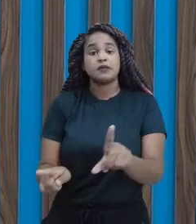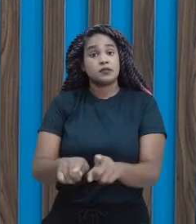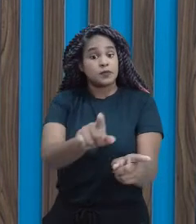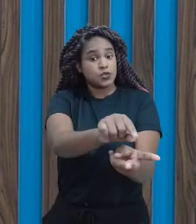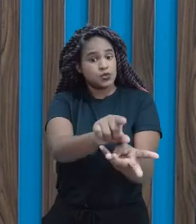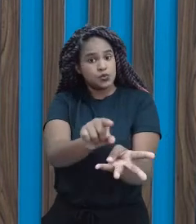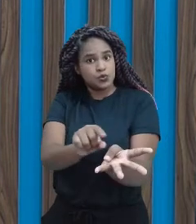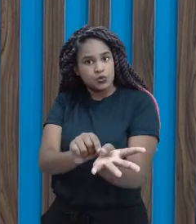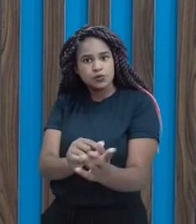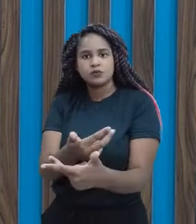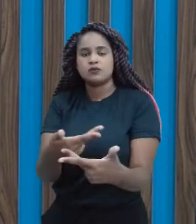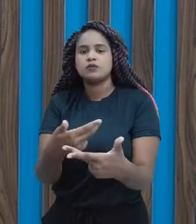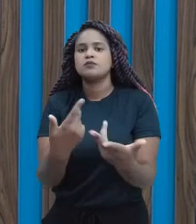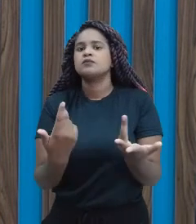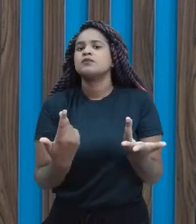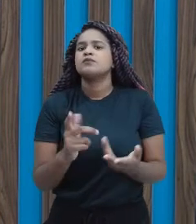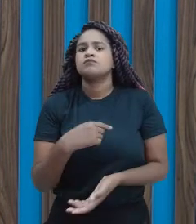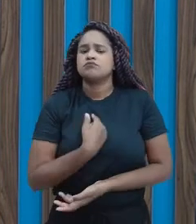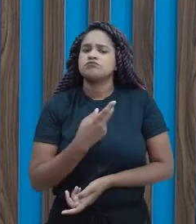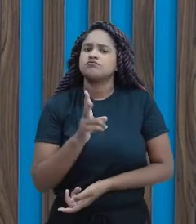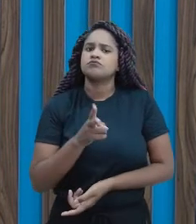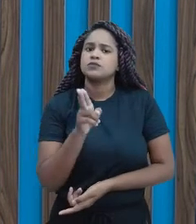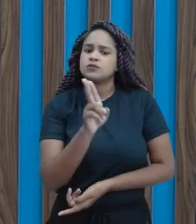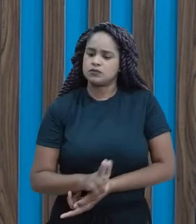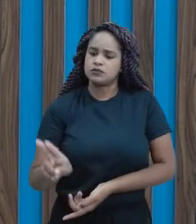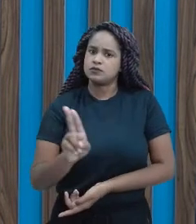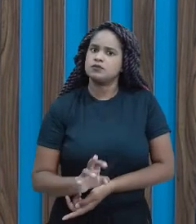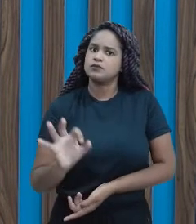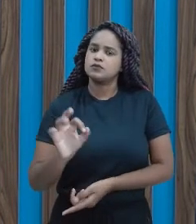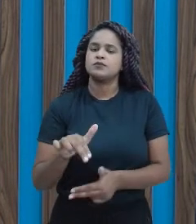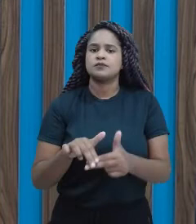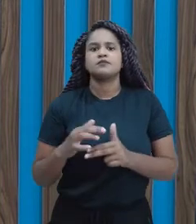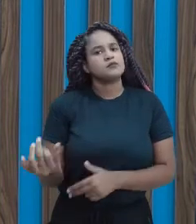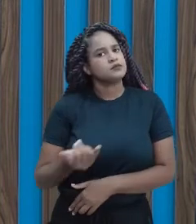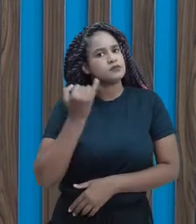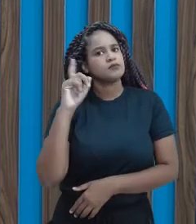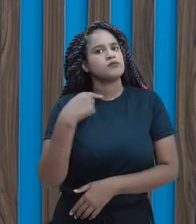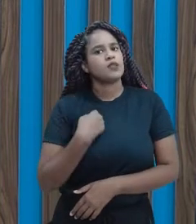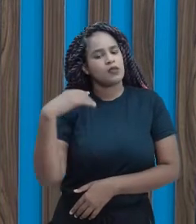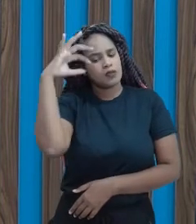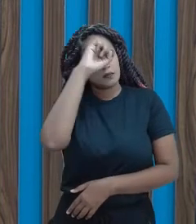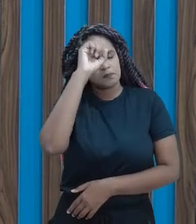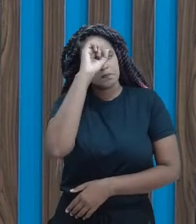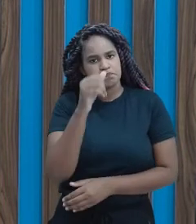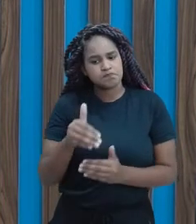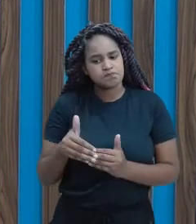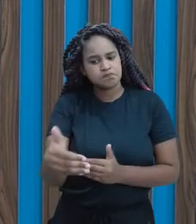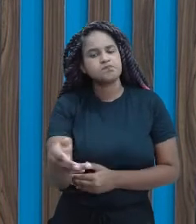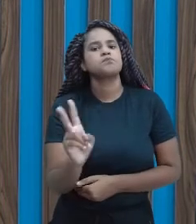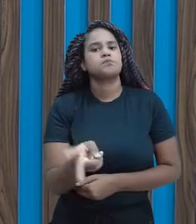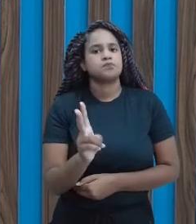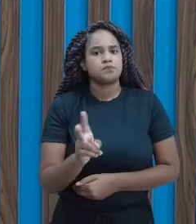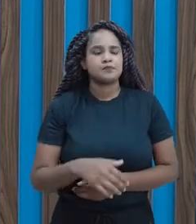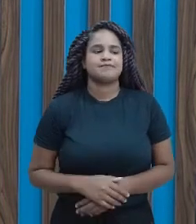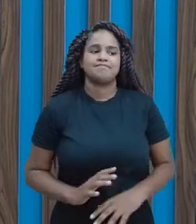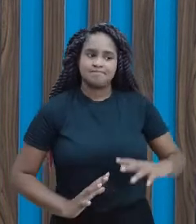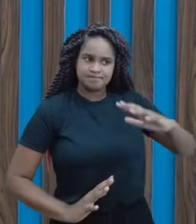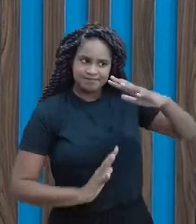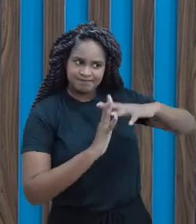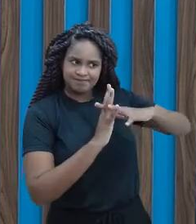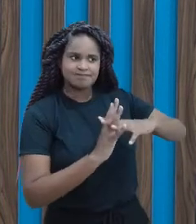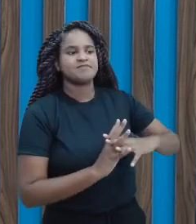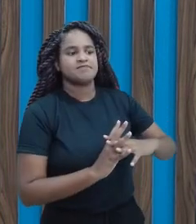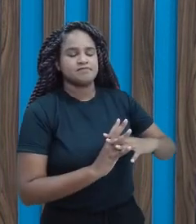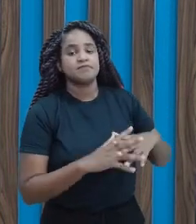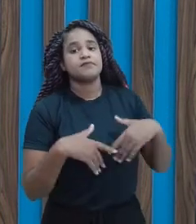né? Então a gente sempre está utilizando isso, por isso é tão importante a gente continuar aprendendo, né, as porcentagens. Top. Professor